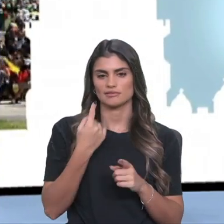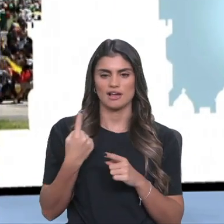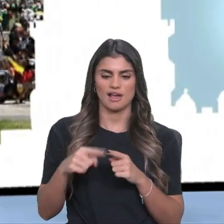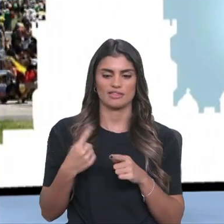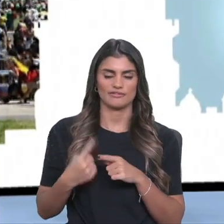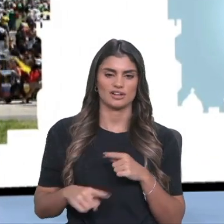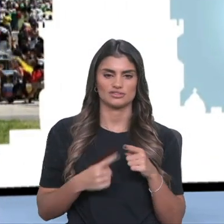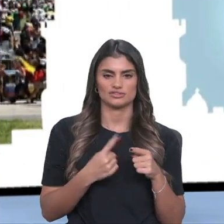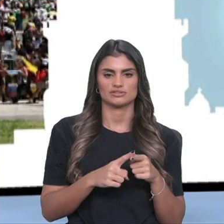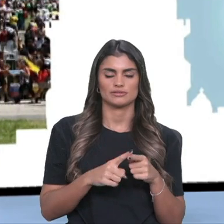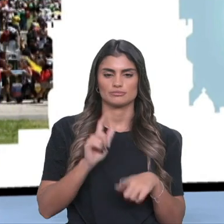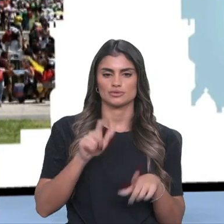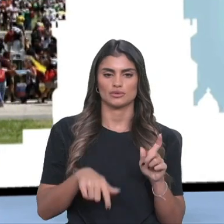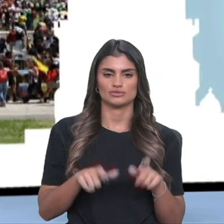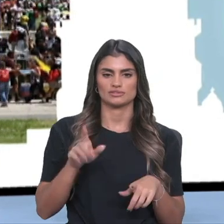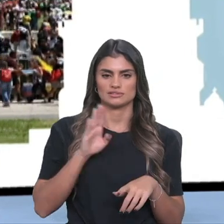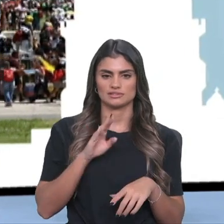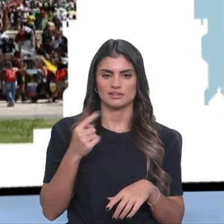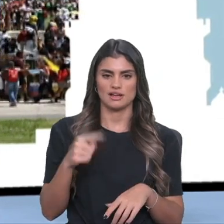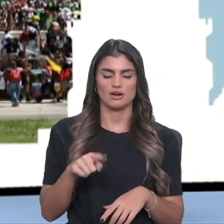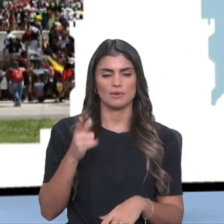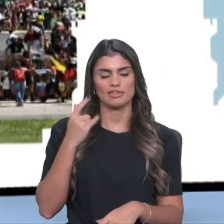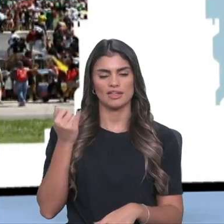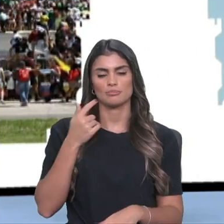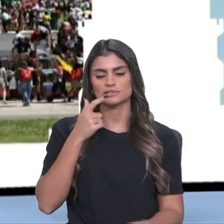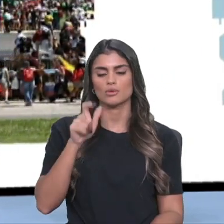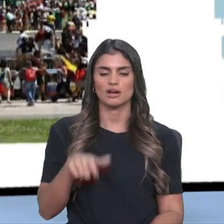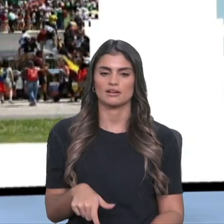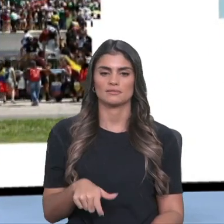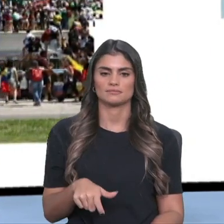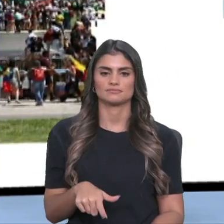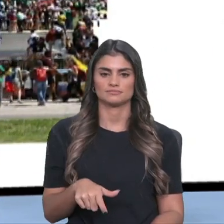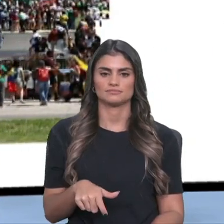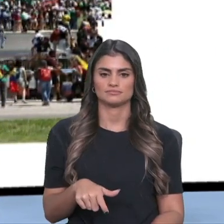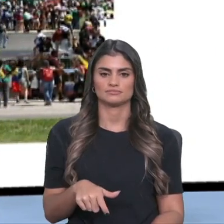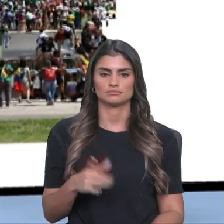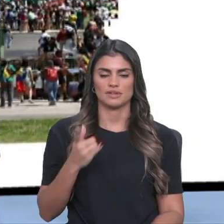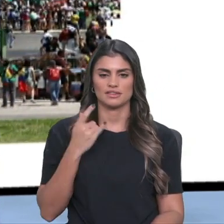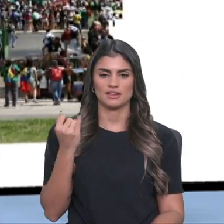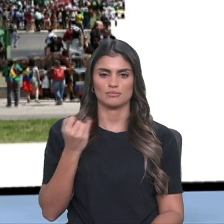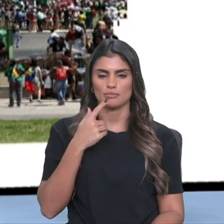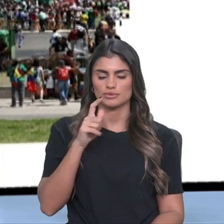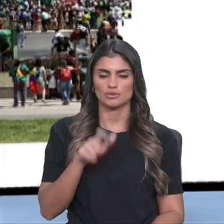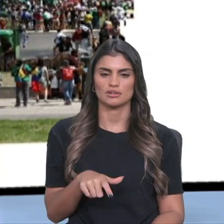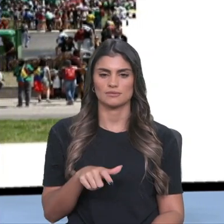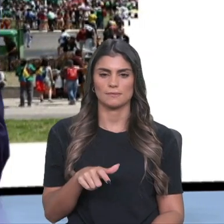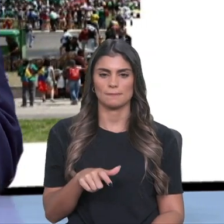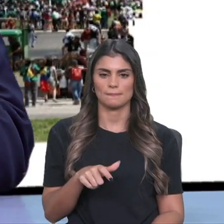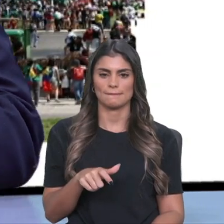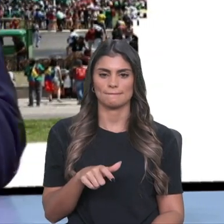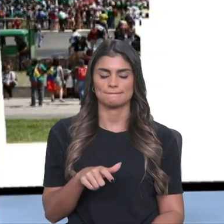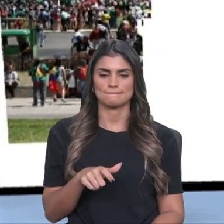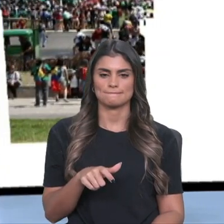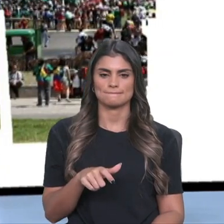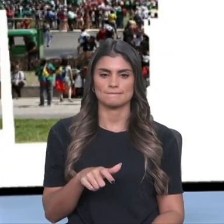numa concepção do ser humano. Ora, se eu tenho uma concepção do ser humano que deriva de uma ideia de um ser humano que é criado à luz de